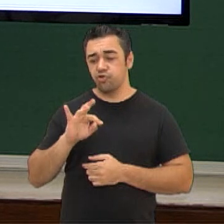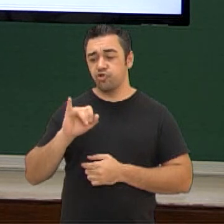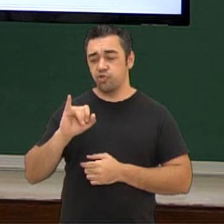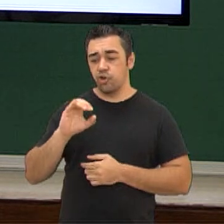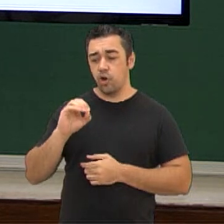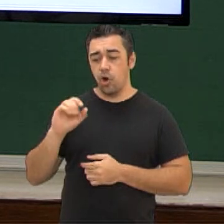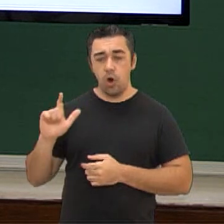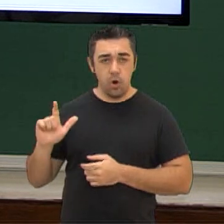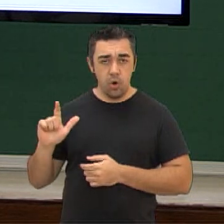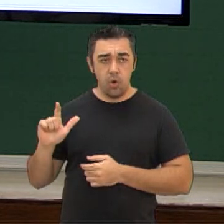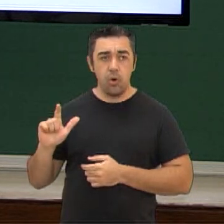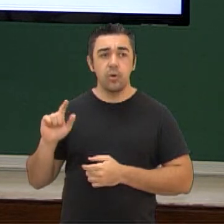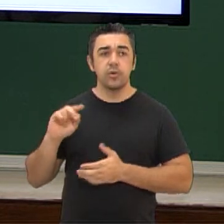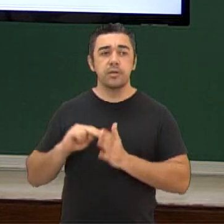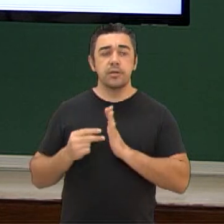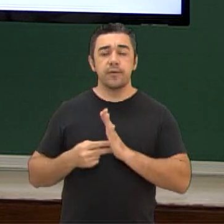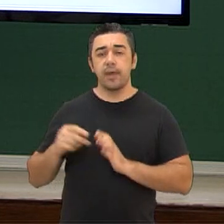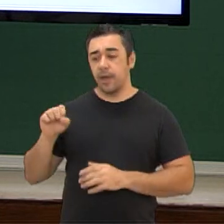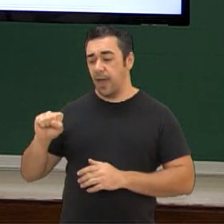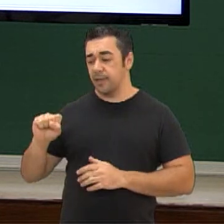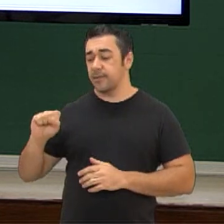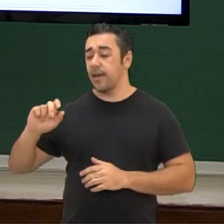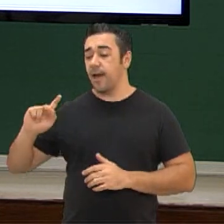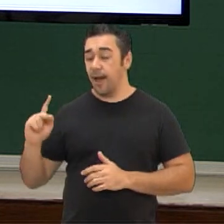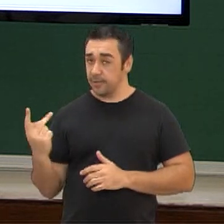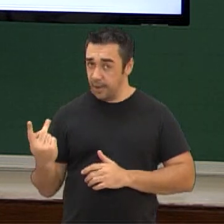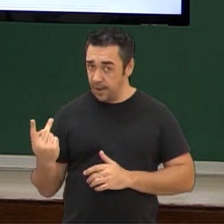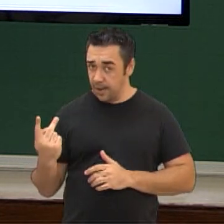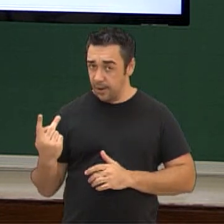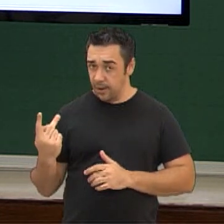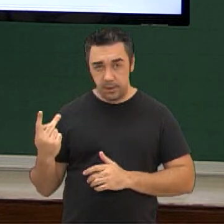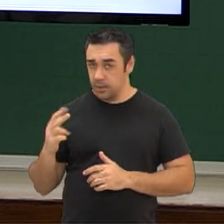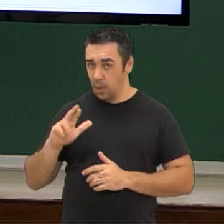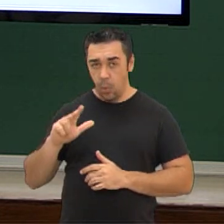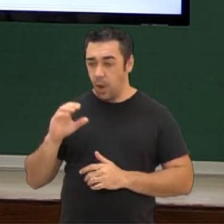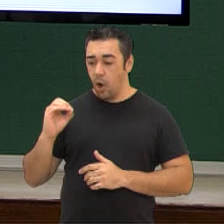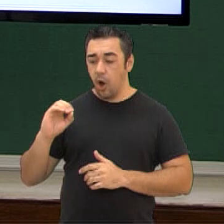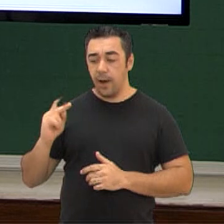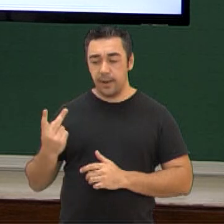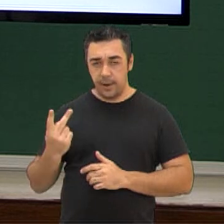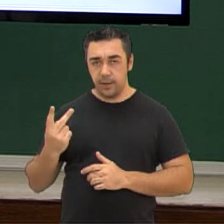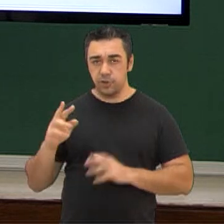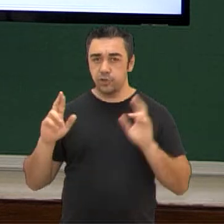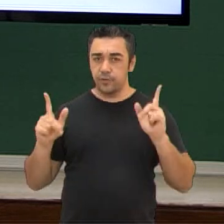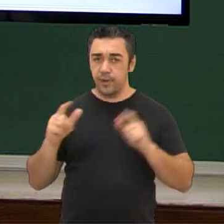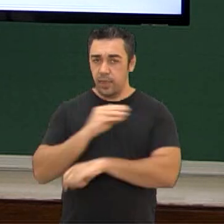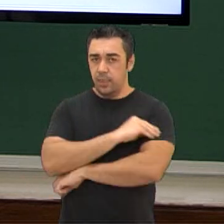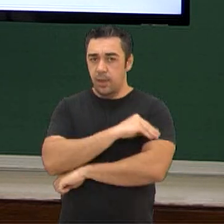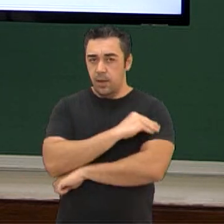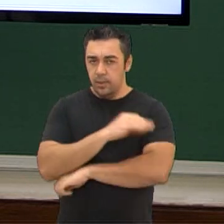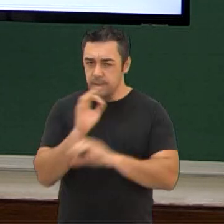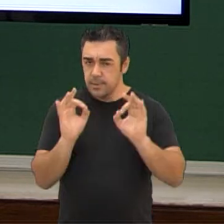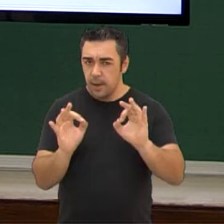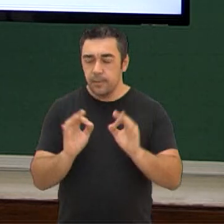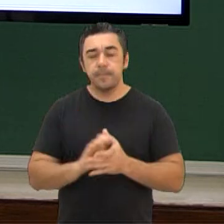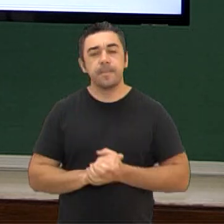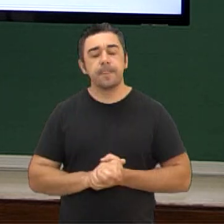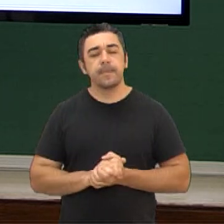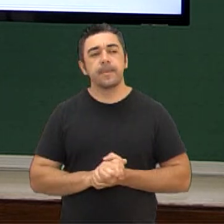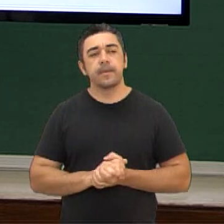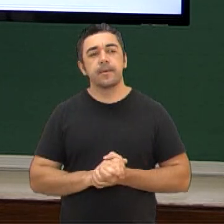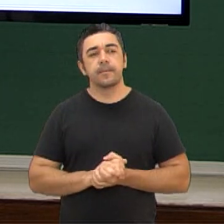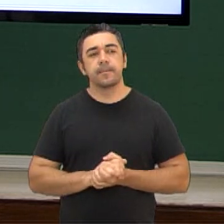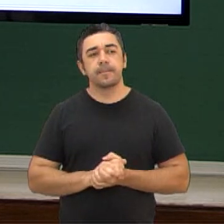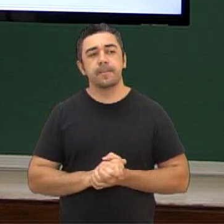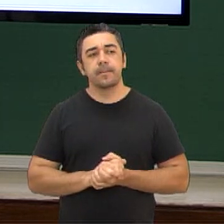etanotiol, que tem como grupo funcional o SH. Certo, pessoal? Tranquilo? Perfeito,